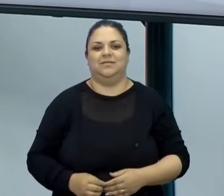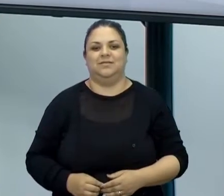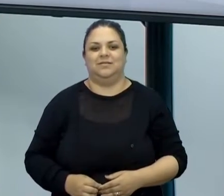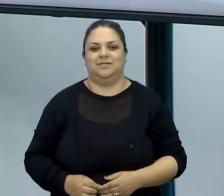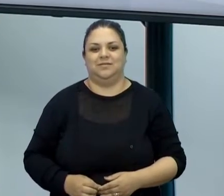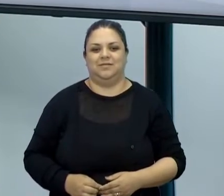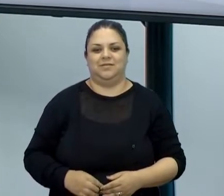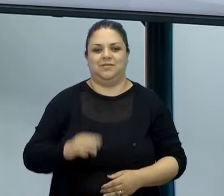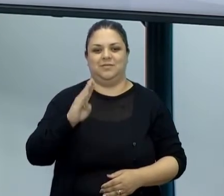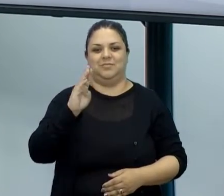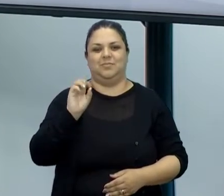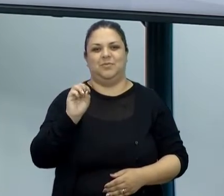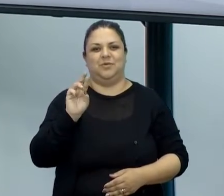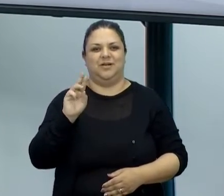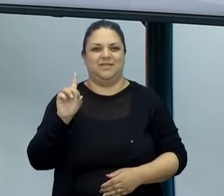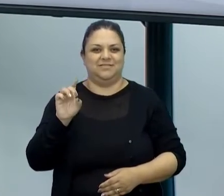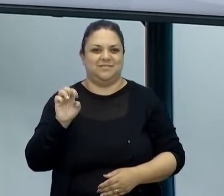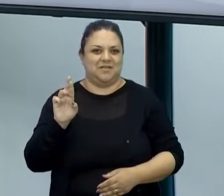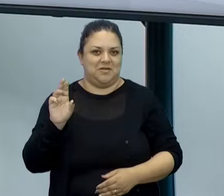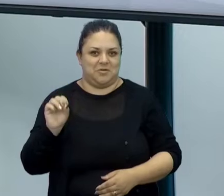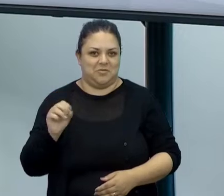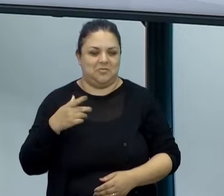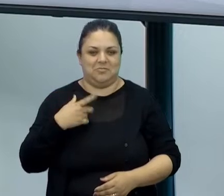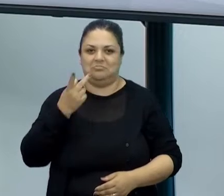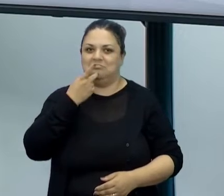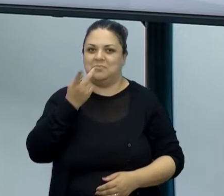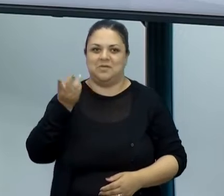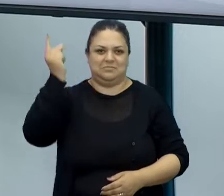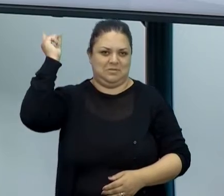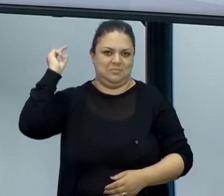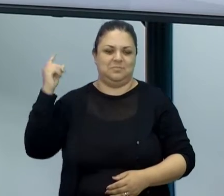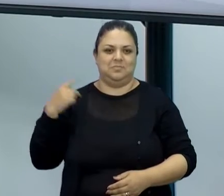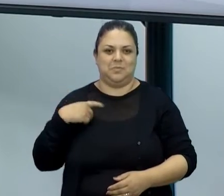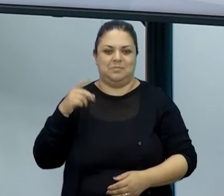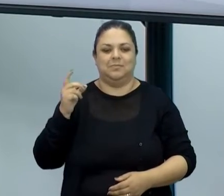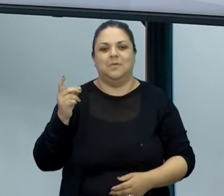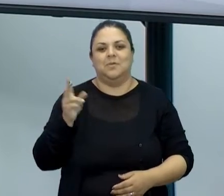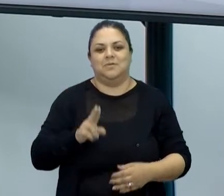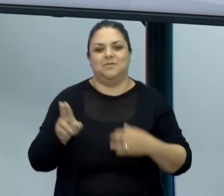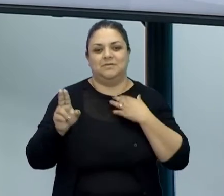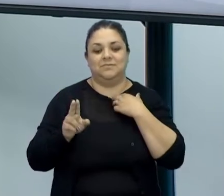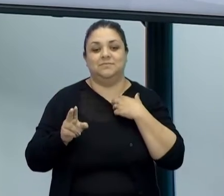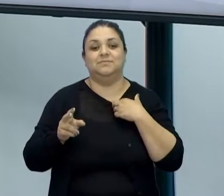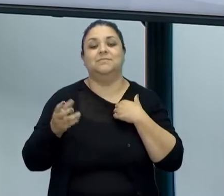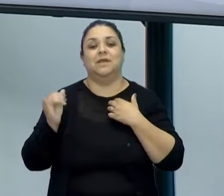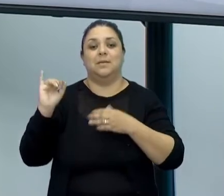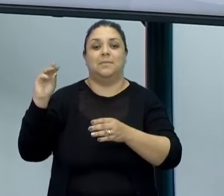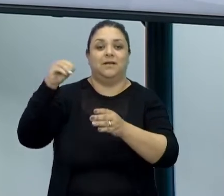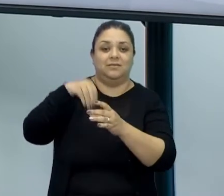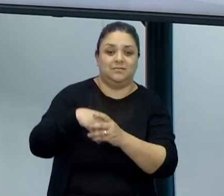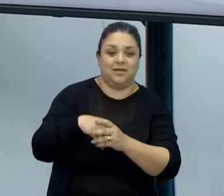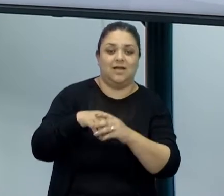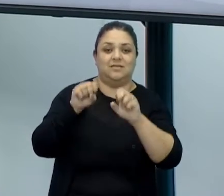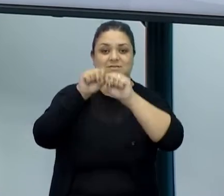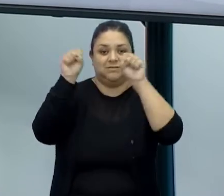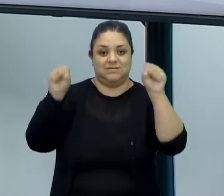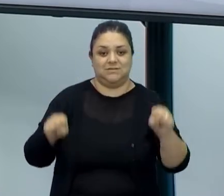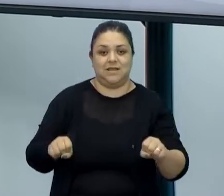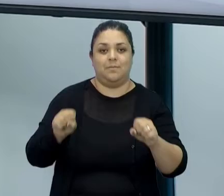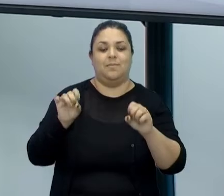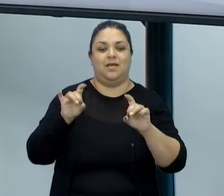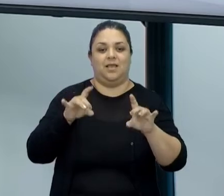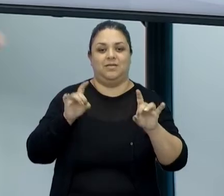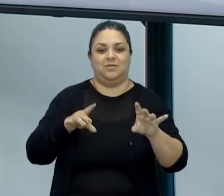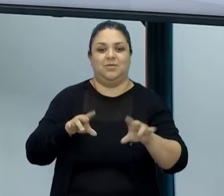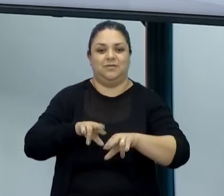era borderô, porque faz muito tempo que eu trabalhei, né? Então a gente emitia, eu cheguei a implantar o sistema eletrônico de pagamento na minha empresa.